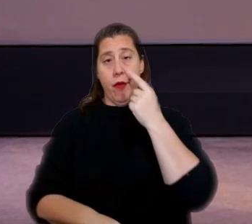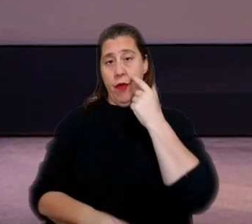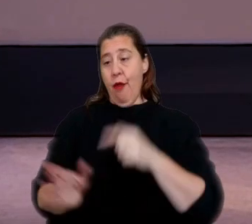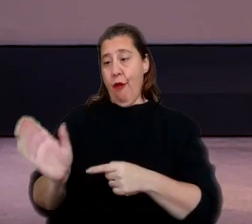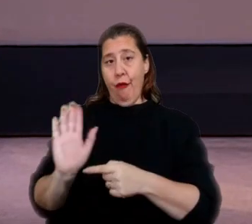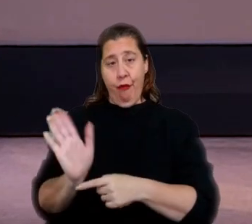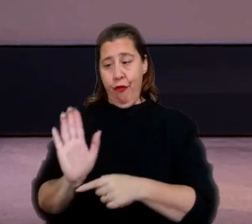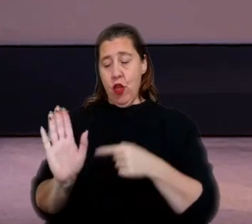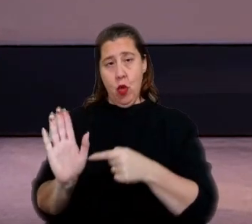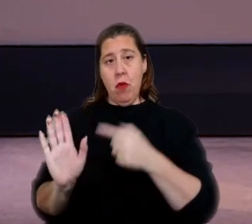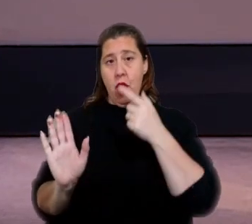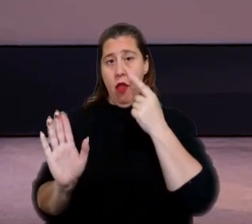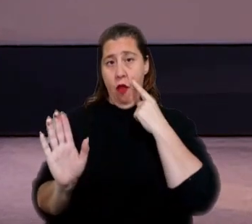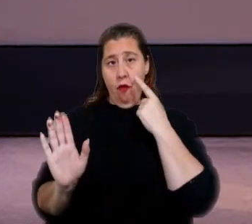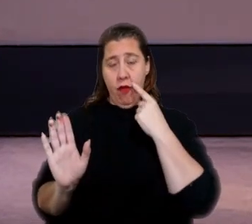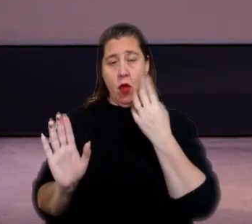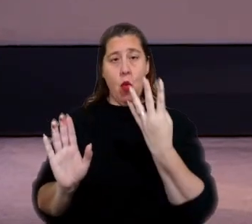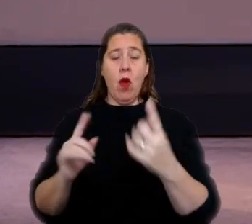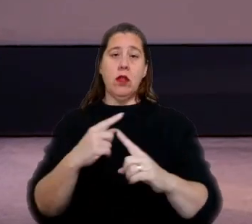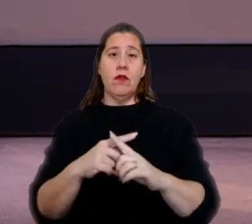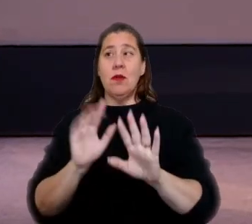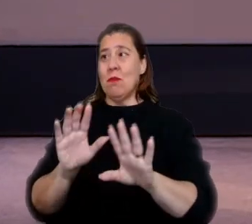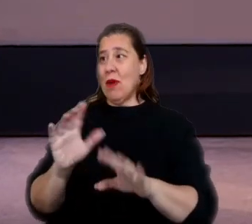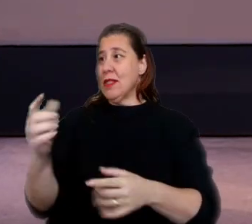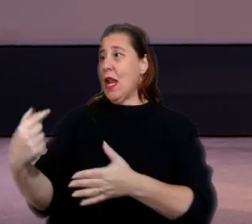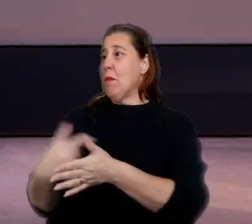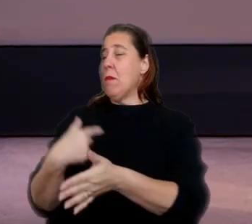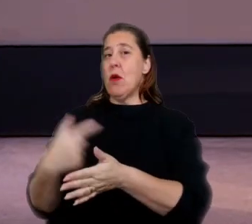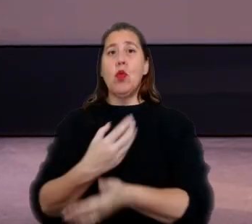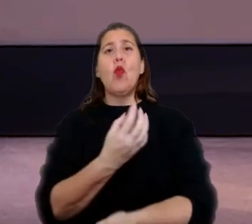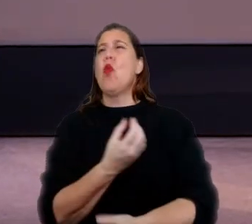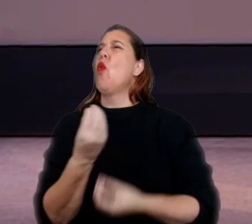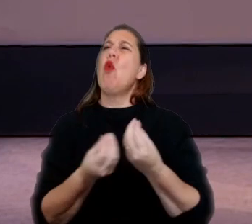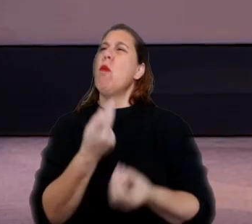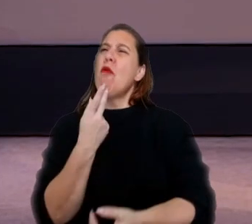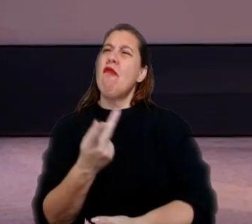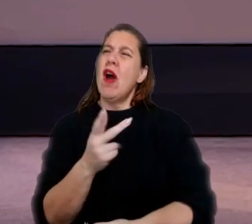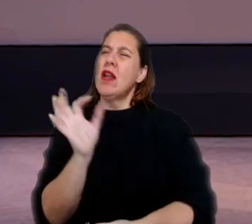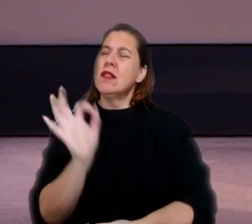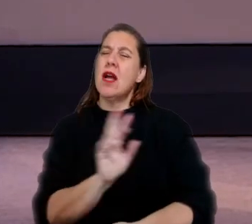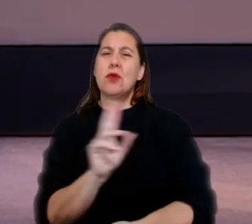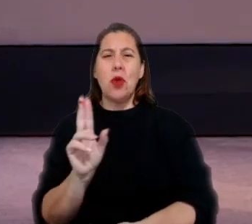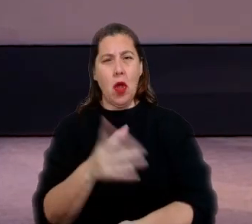vi o filme 4 vezes, mas a Luciana perguntou como eu pronuncia meu sobrenome umas 10.